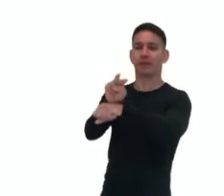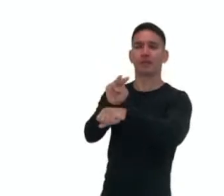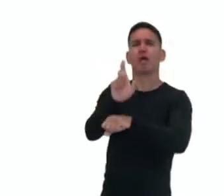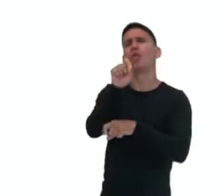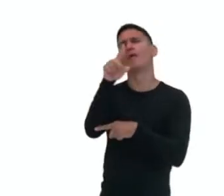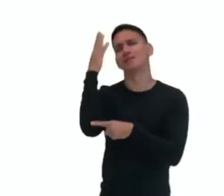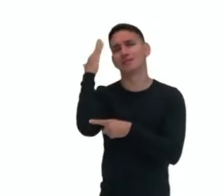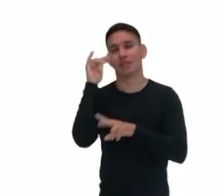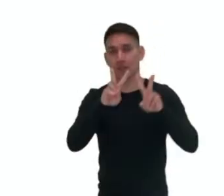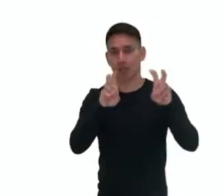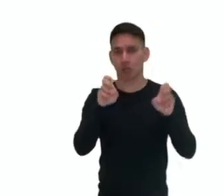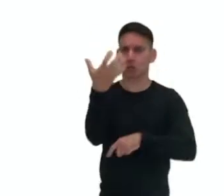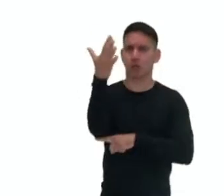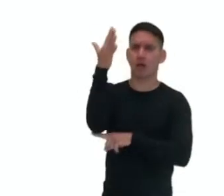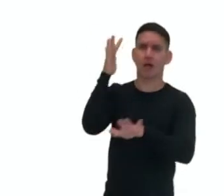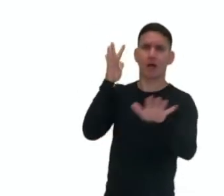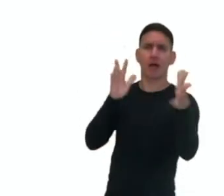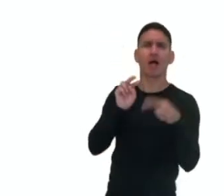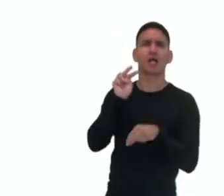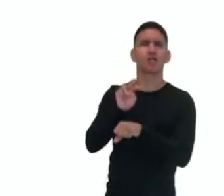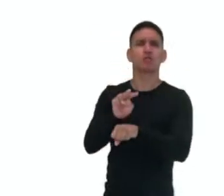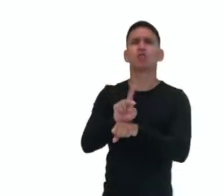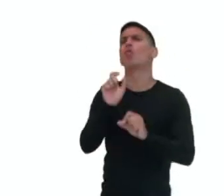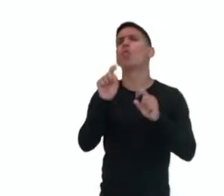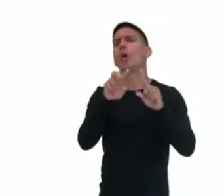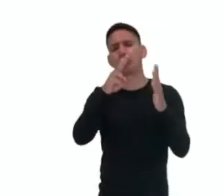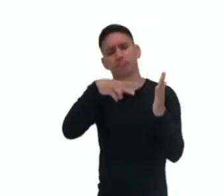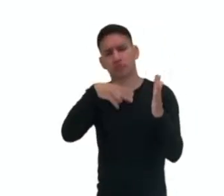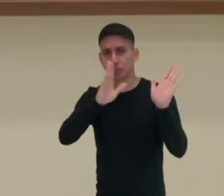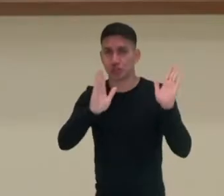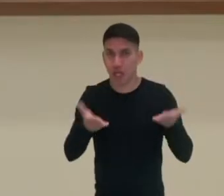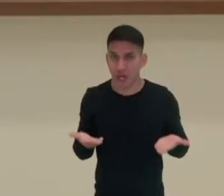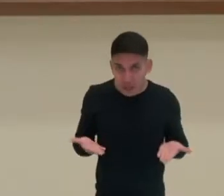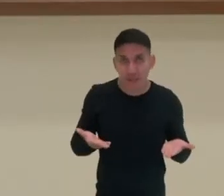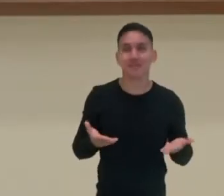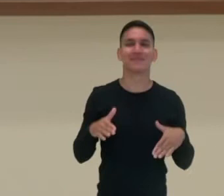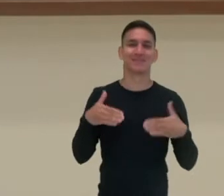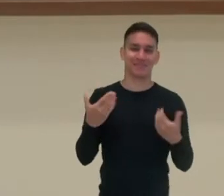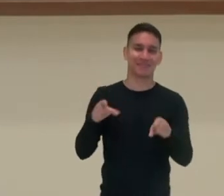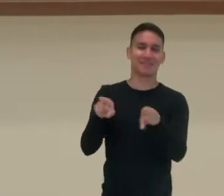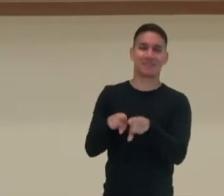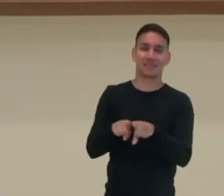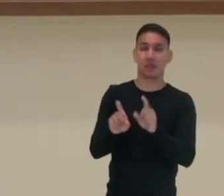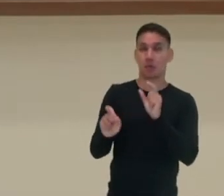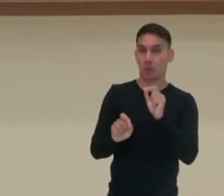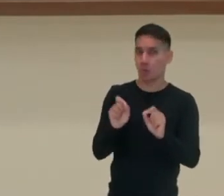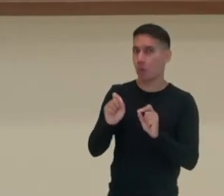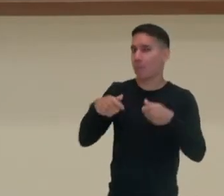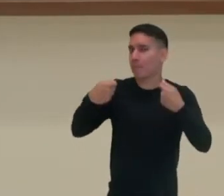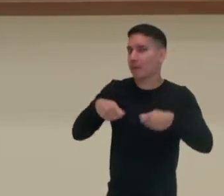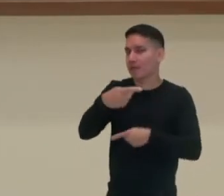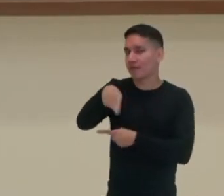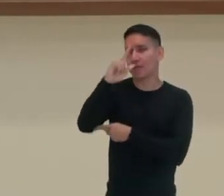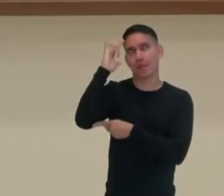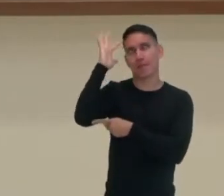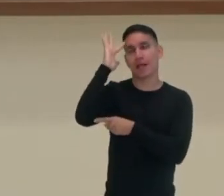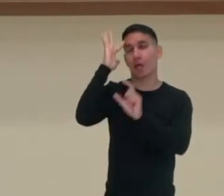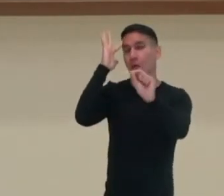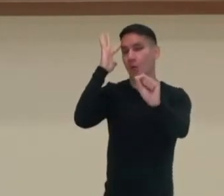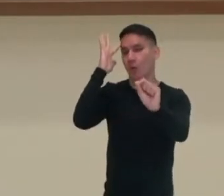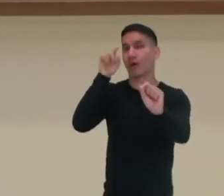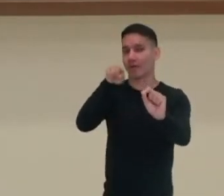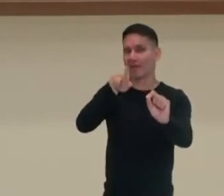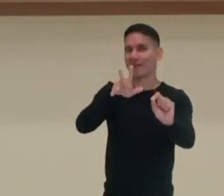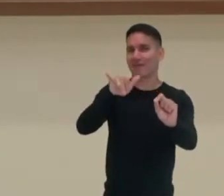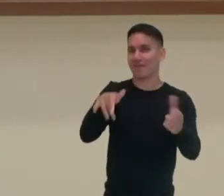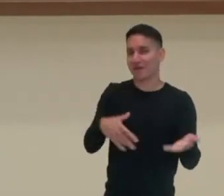você sabe desse tema, sobre o que você já leu, né? E aí, o que eu preciso que você imagine? Que